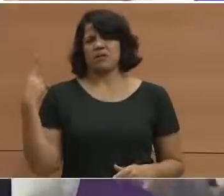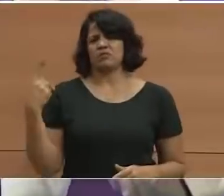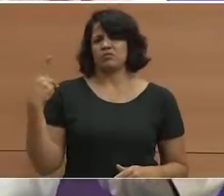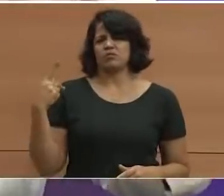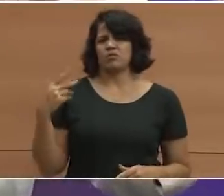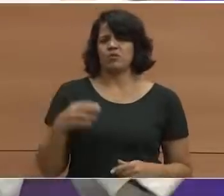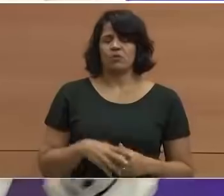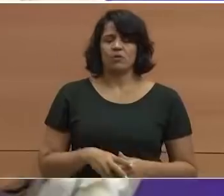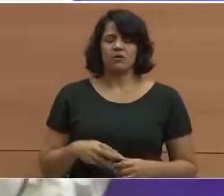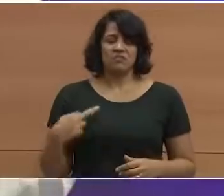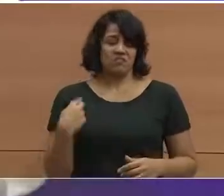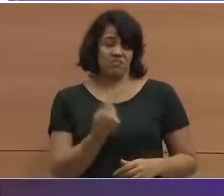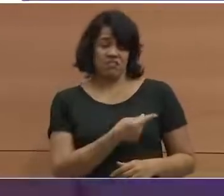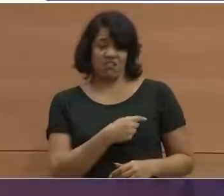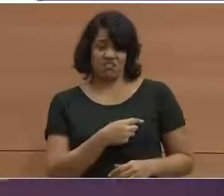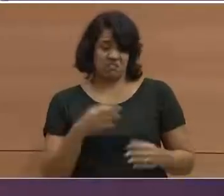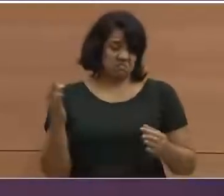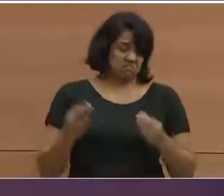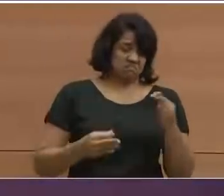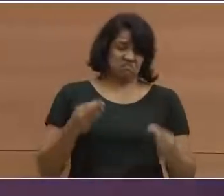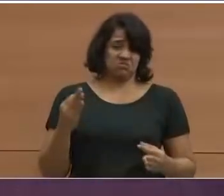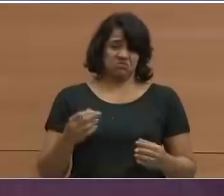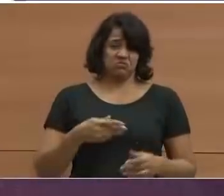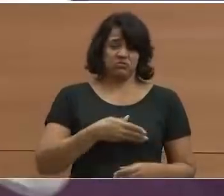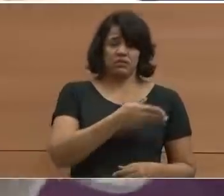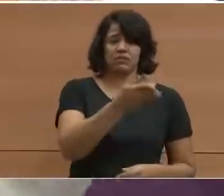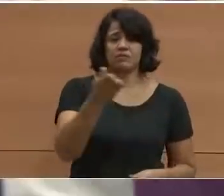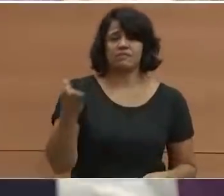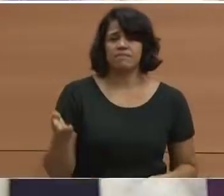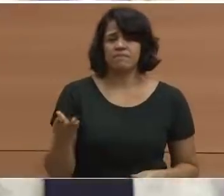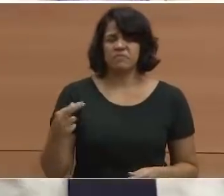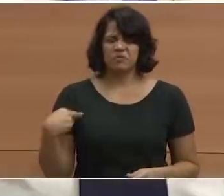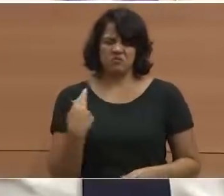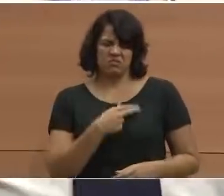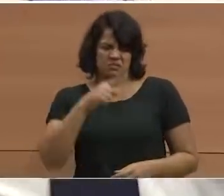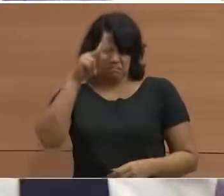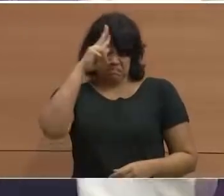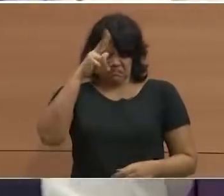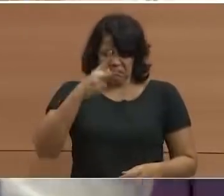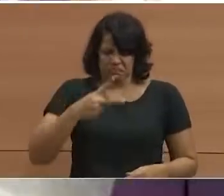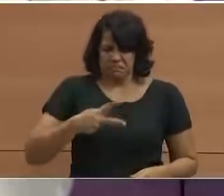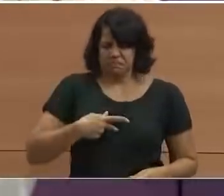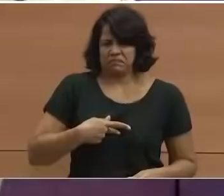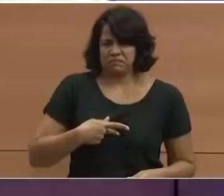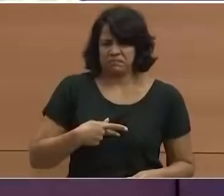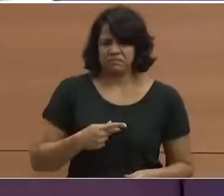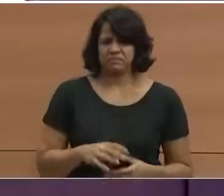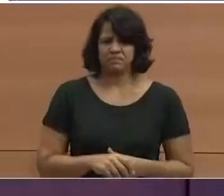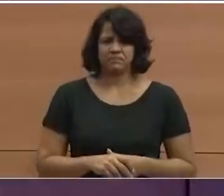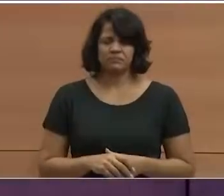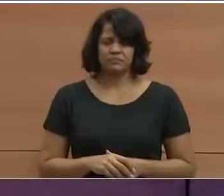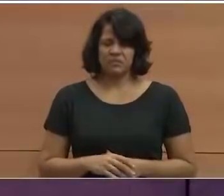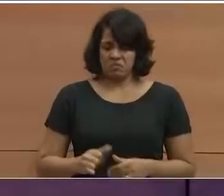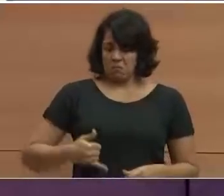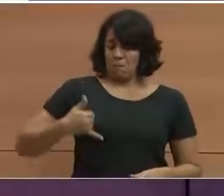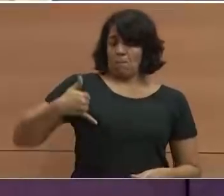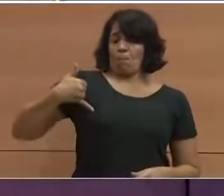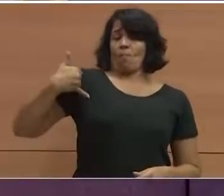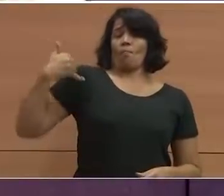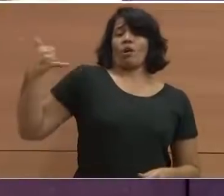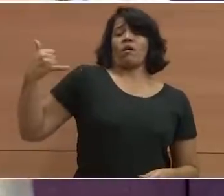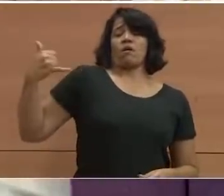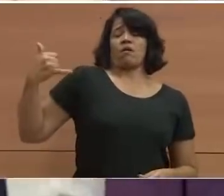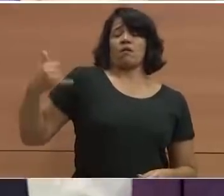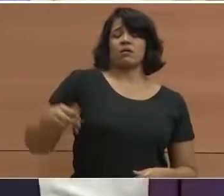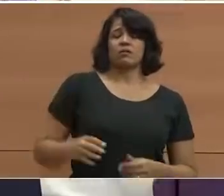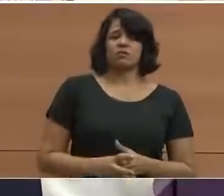uns aos outros, cada um era para si, muita competição entre nós, muito ressentimento, muita